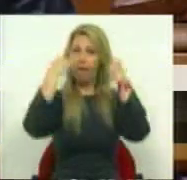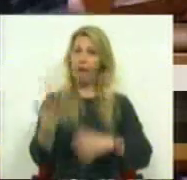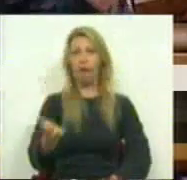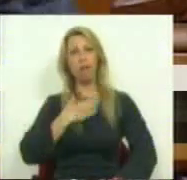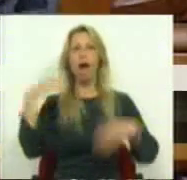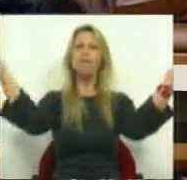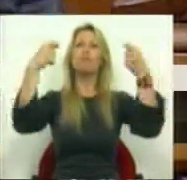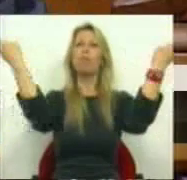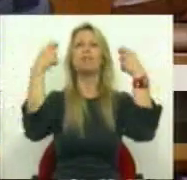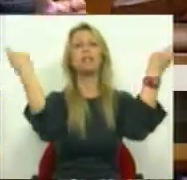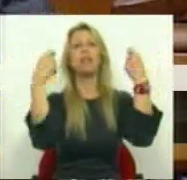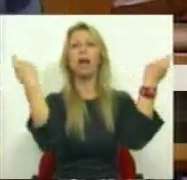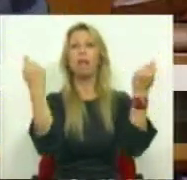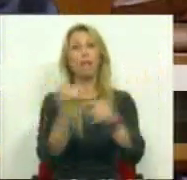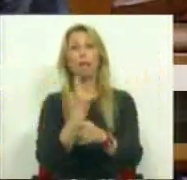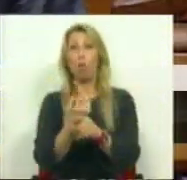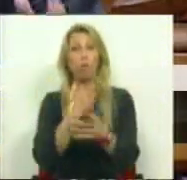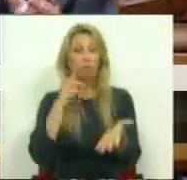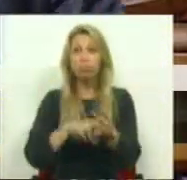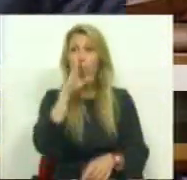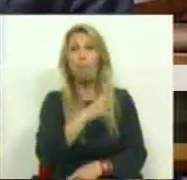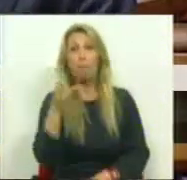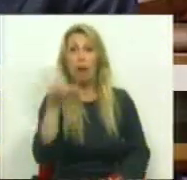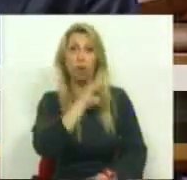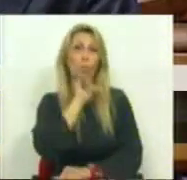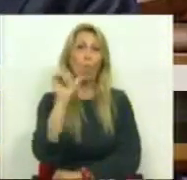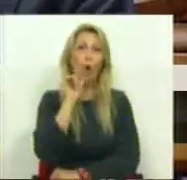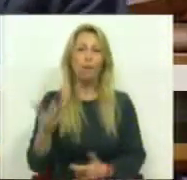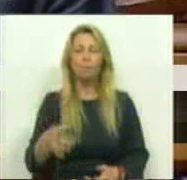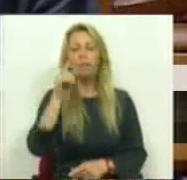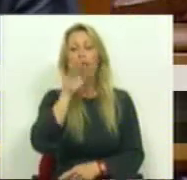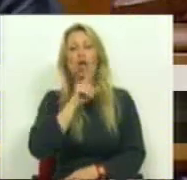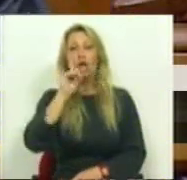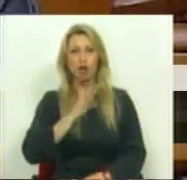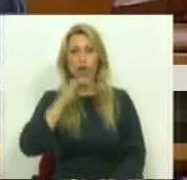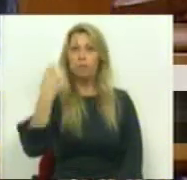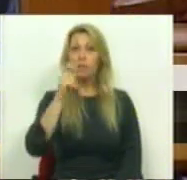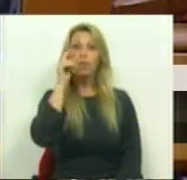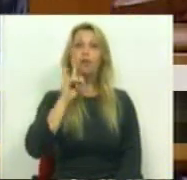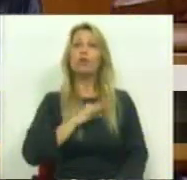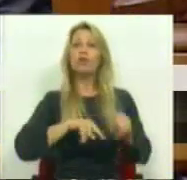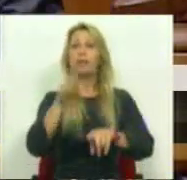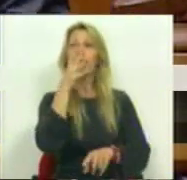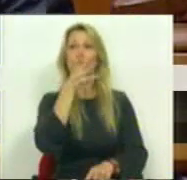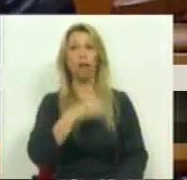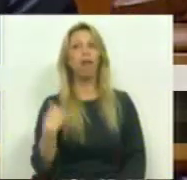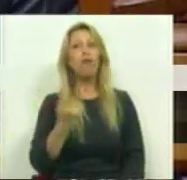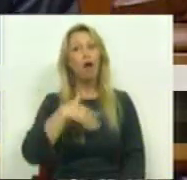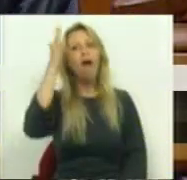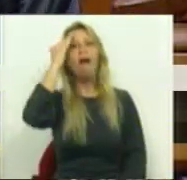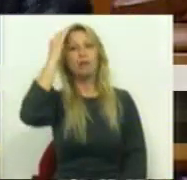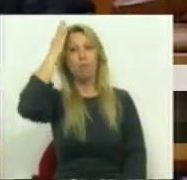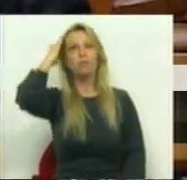que não estão aqui realmente a concretizar. Senhora Presidente, senhoras deputadas, senhores deputados, nós